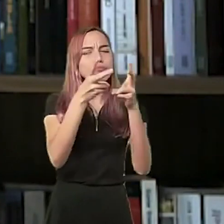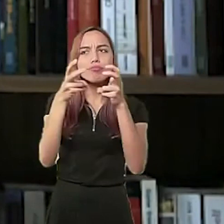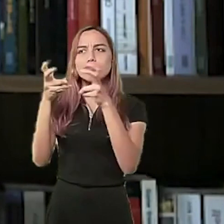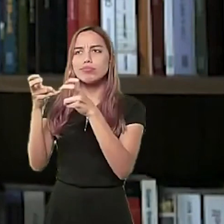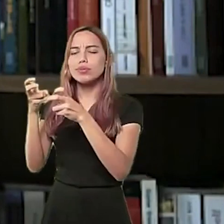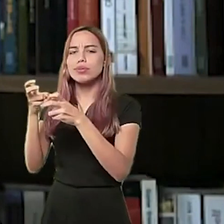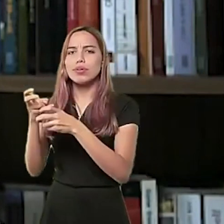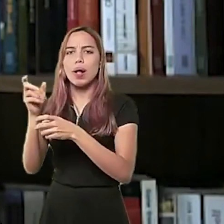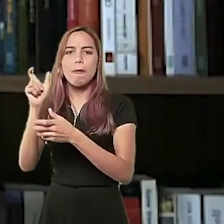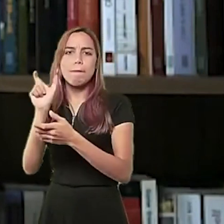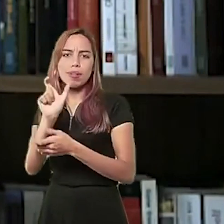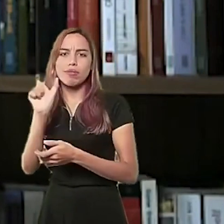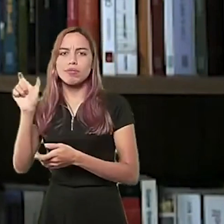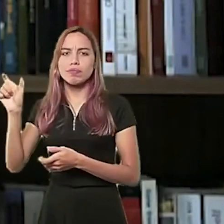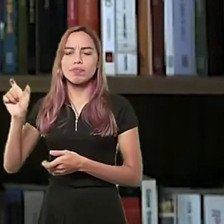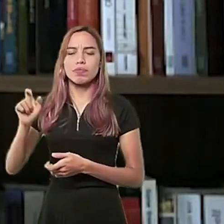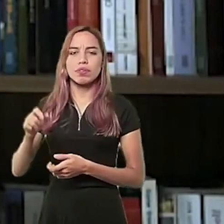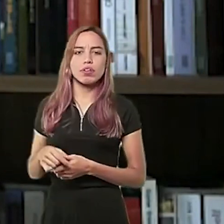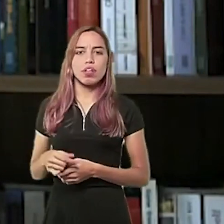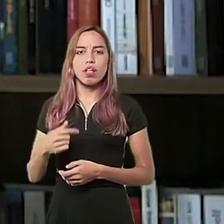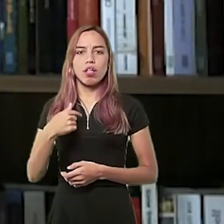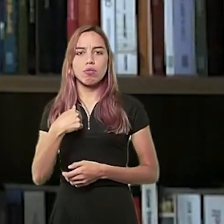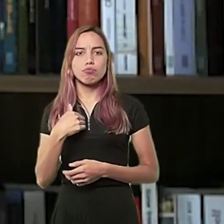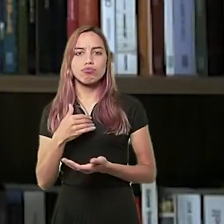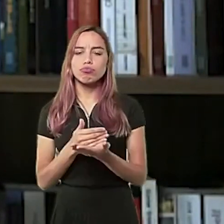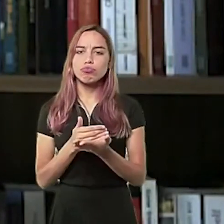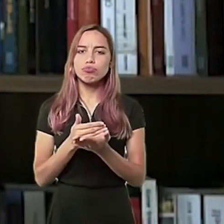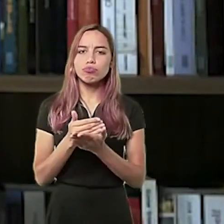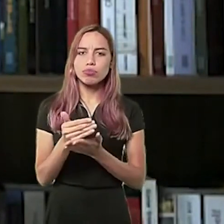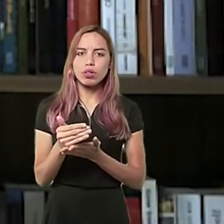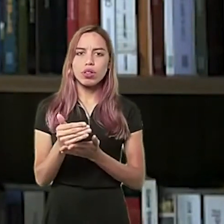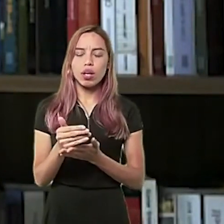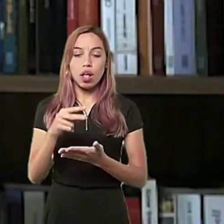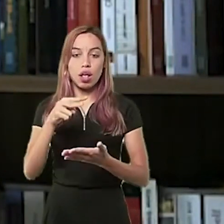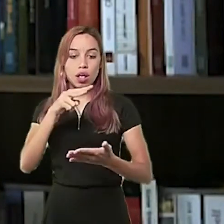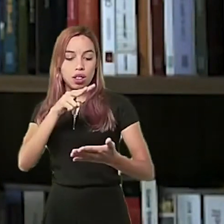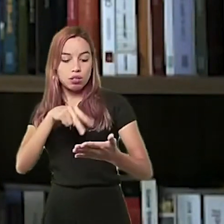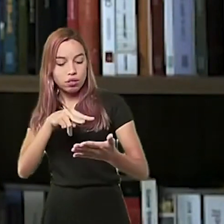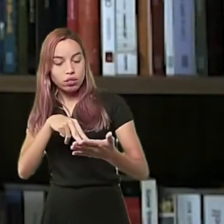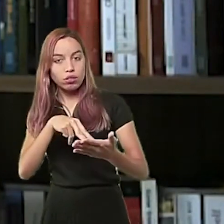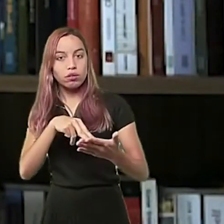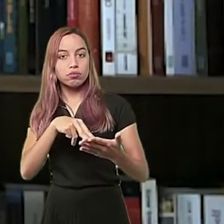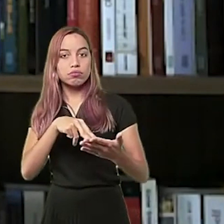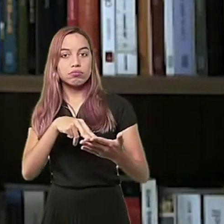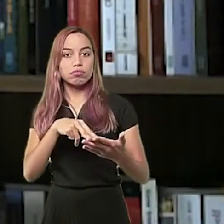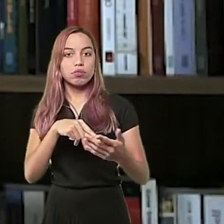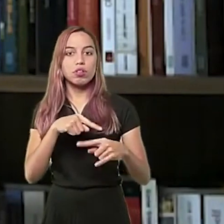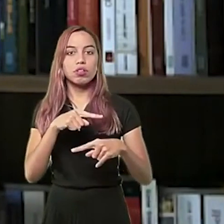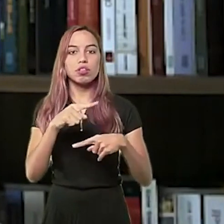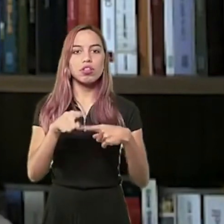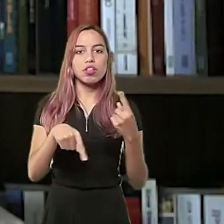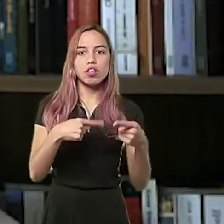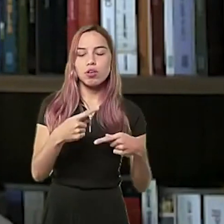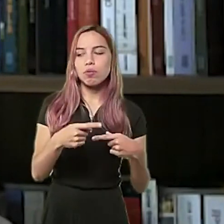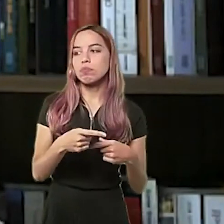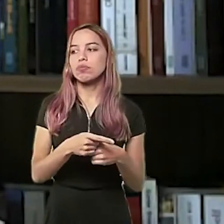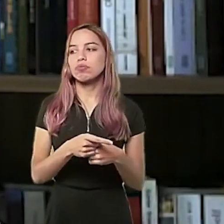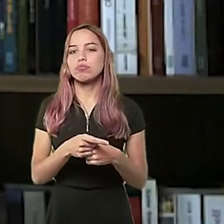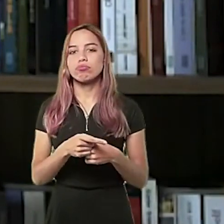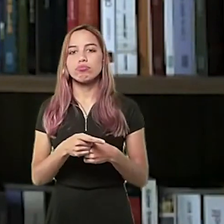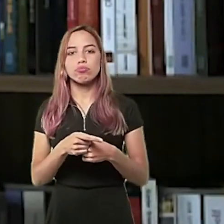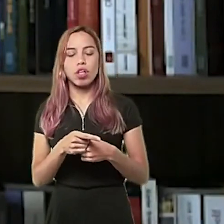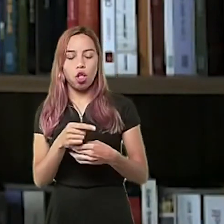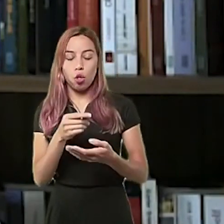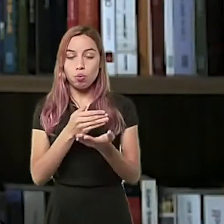automático mesmo. Eu comecei a ler e automaticamente passei a escrever quando